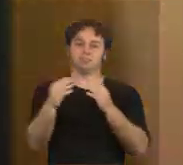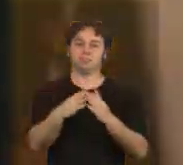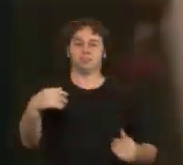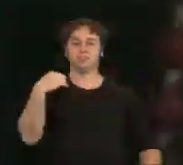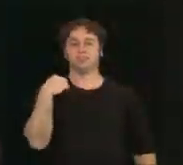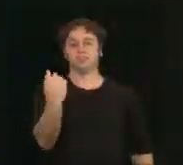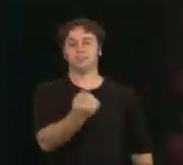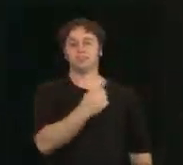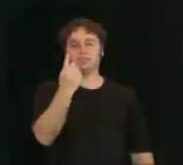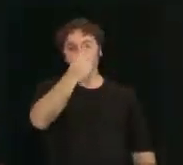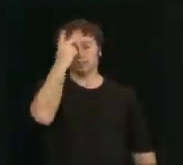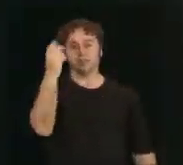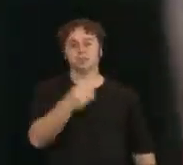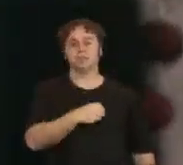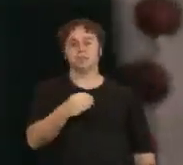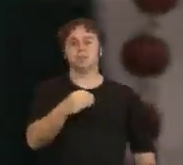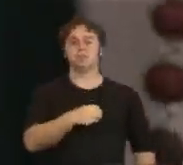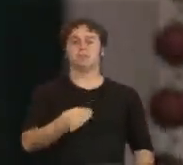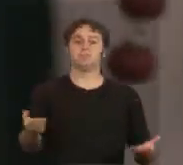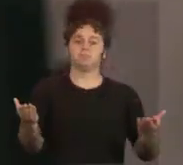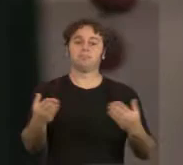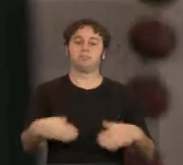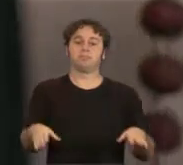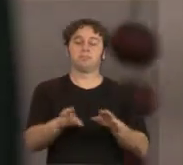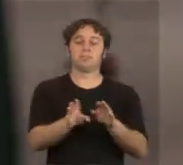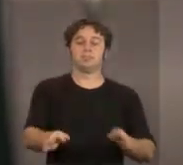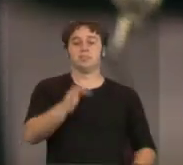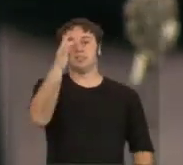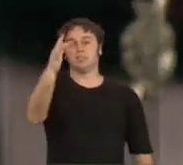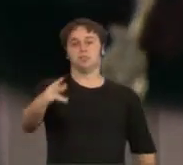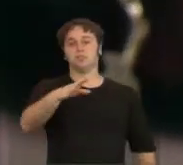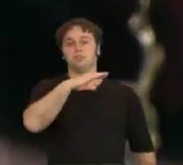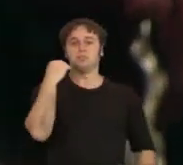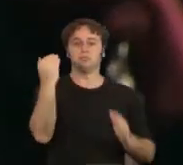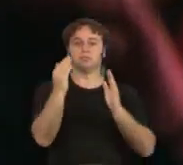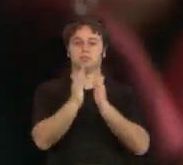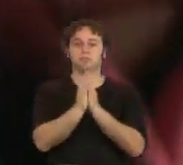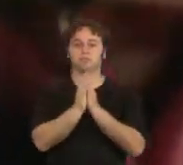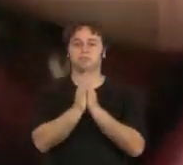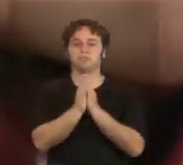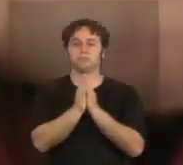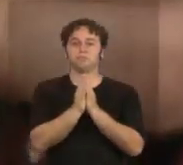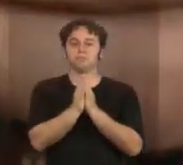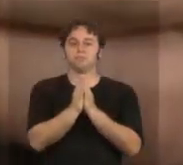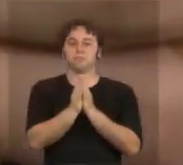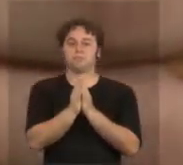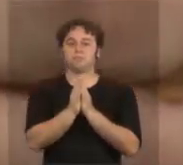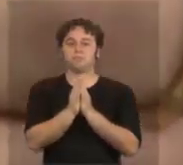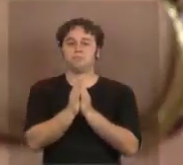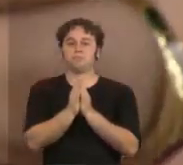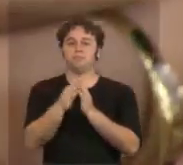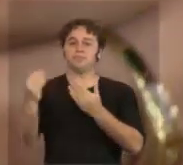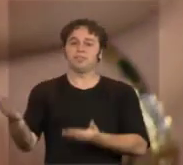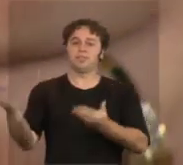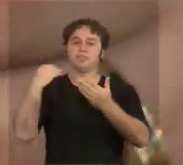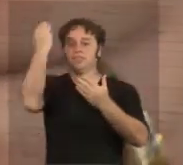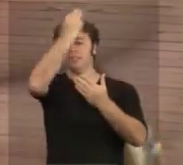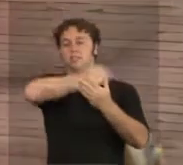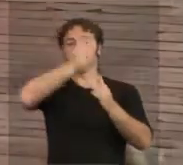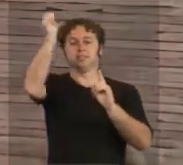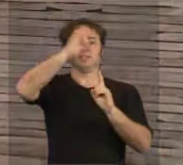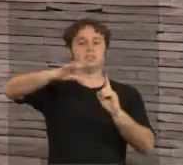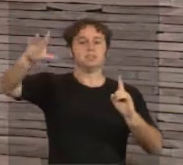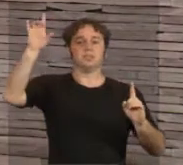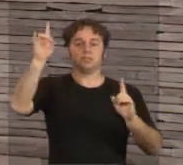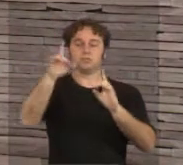Santa Maria, Mãe de Deus, rogai por nós, pecadores, agora na hora de nossa morte. Amém. Ave Maria,